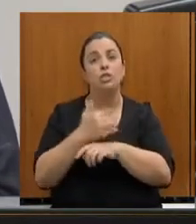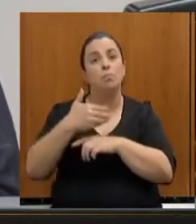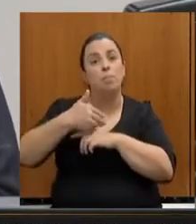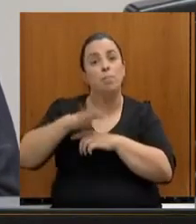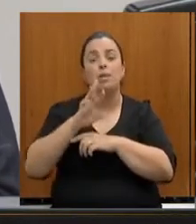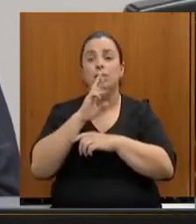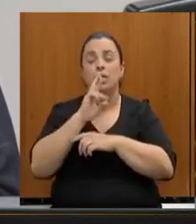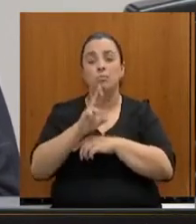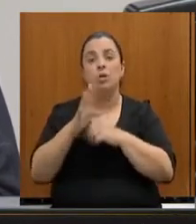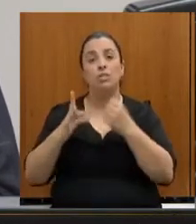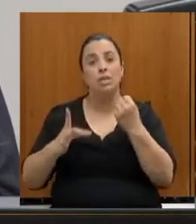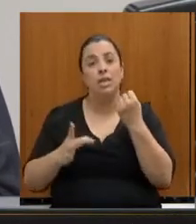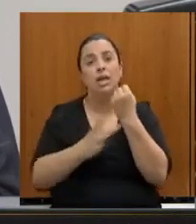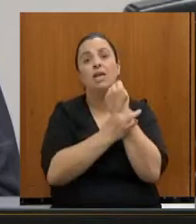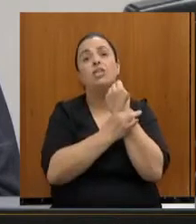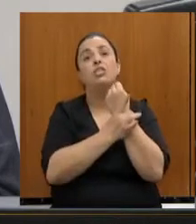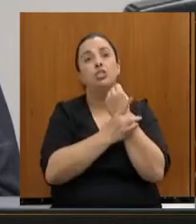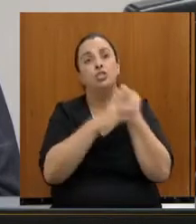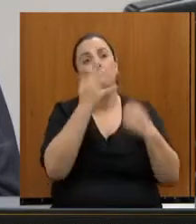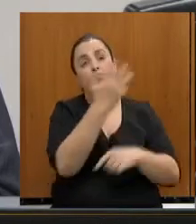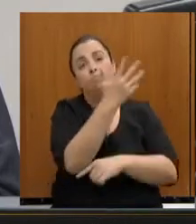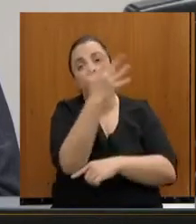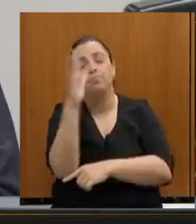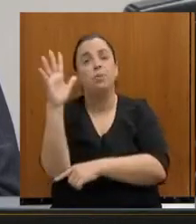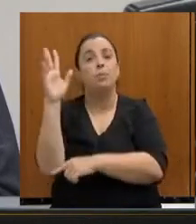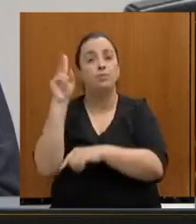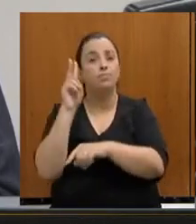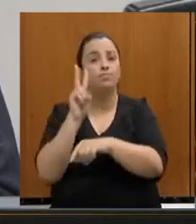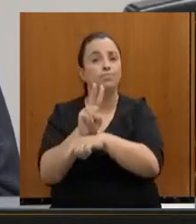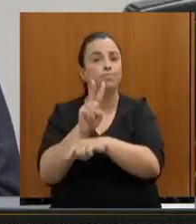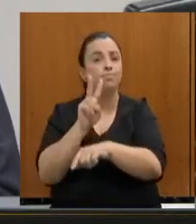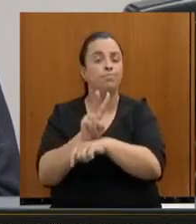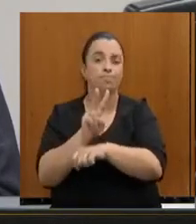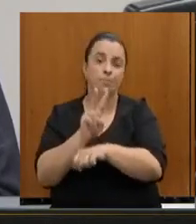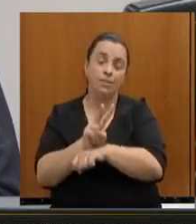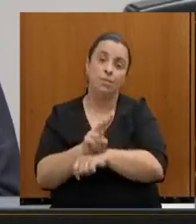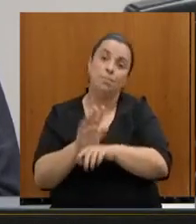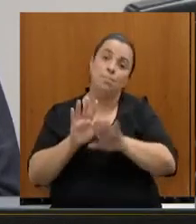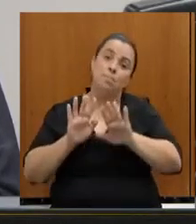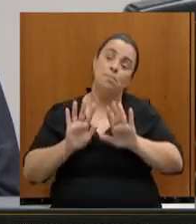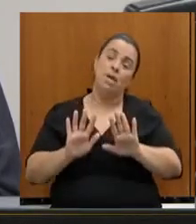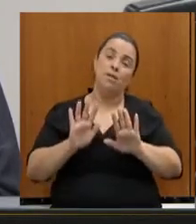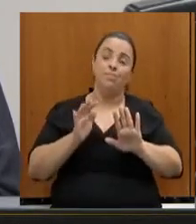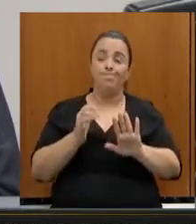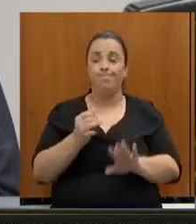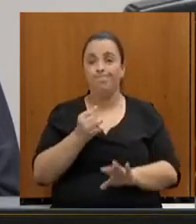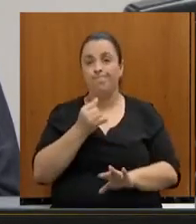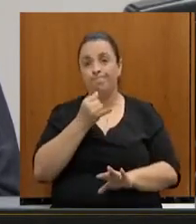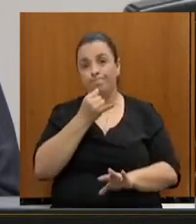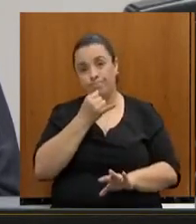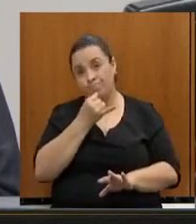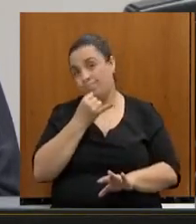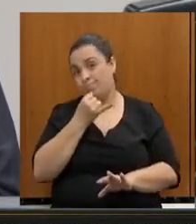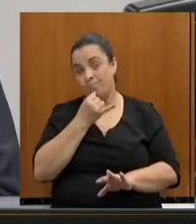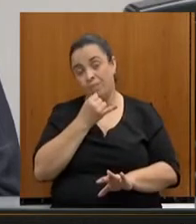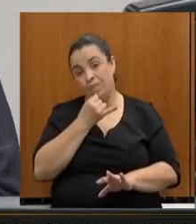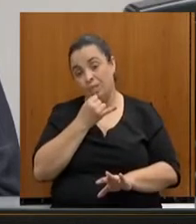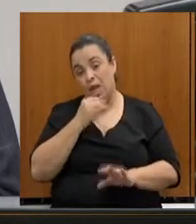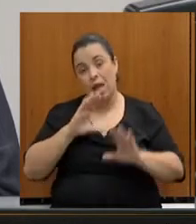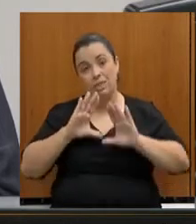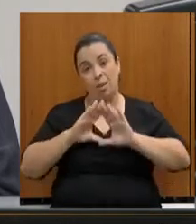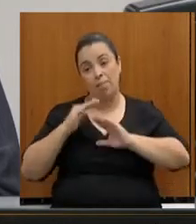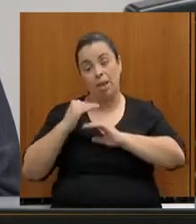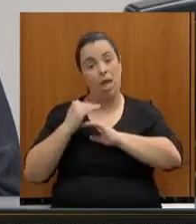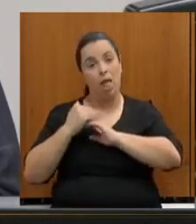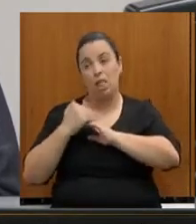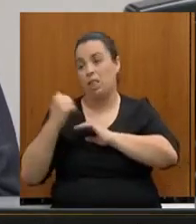e assegurar a preservação ambiental nos Estados mãe infelizmente nós não fomos chamados a